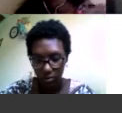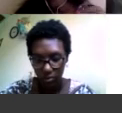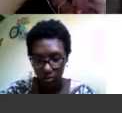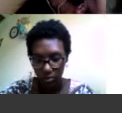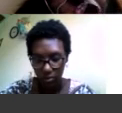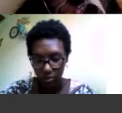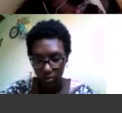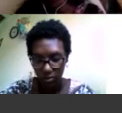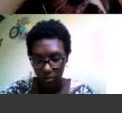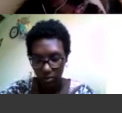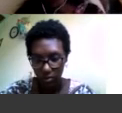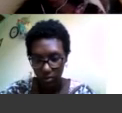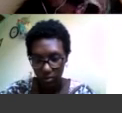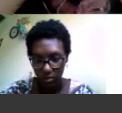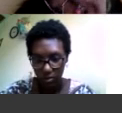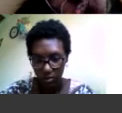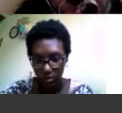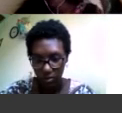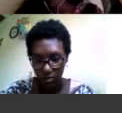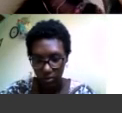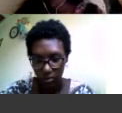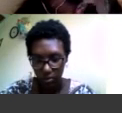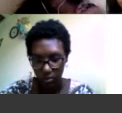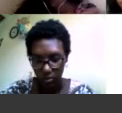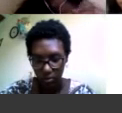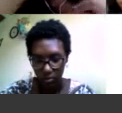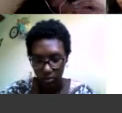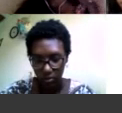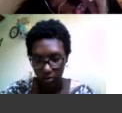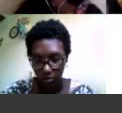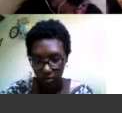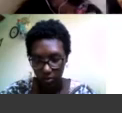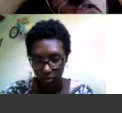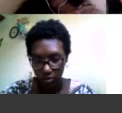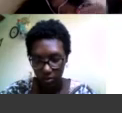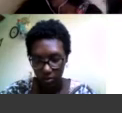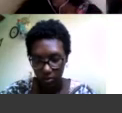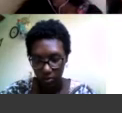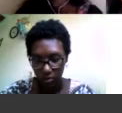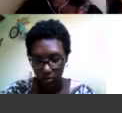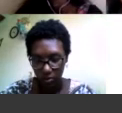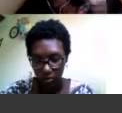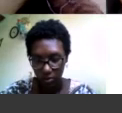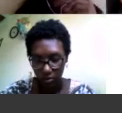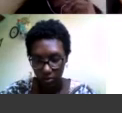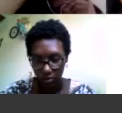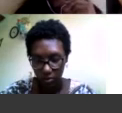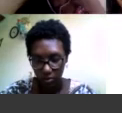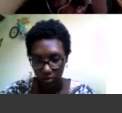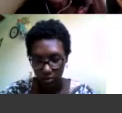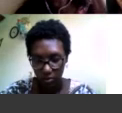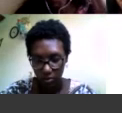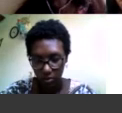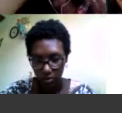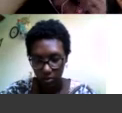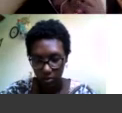algumas coisas, algumas perspectivas, algumas ações projetadas não foram possíveis de serem realizadas como